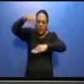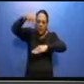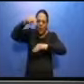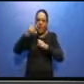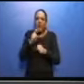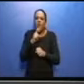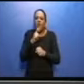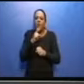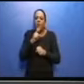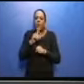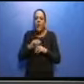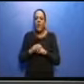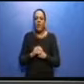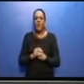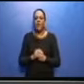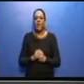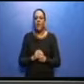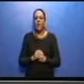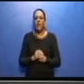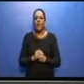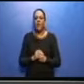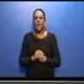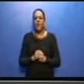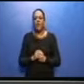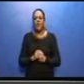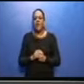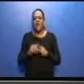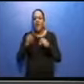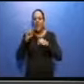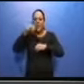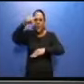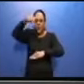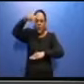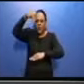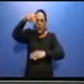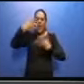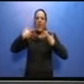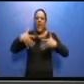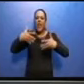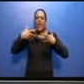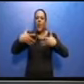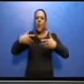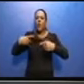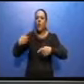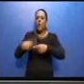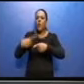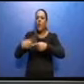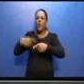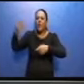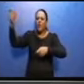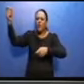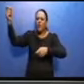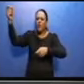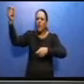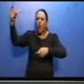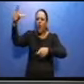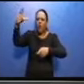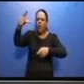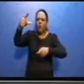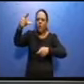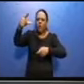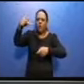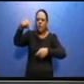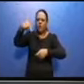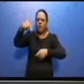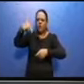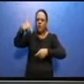está relacionada com a incidência, né, dos raios solares, né? Há uma incidência maior, né, uma incidência mais